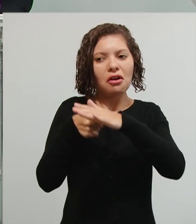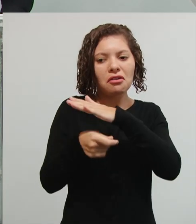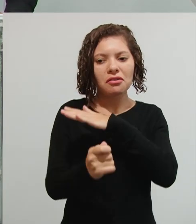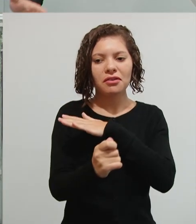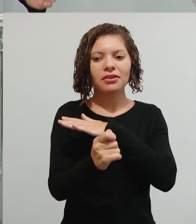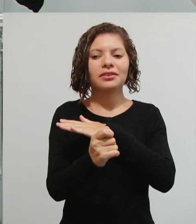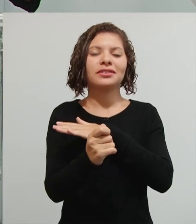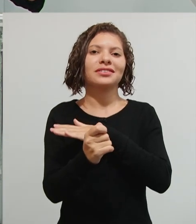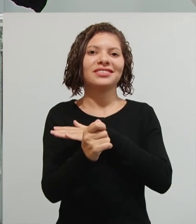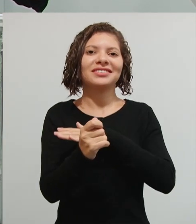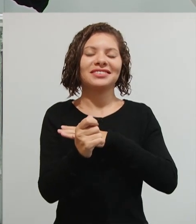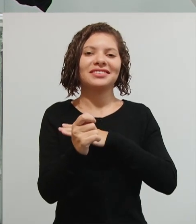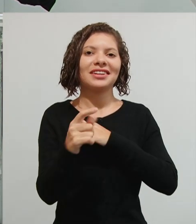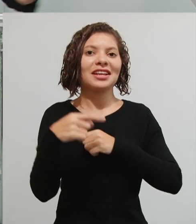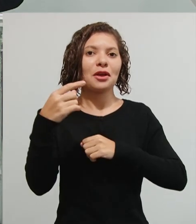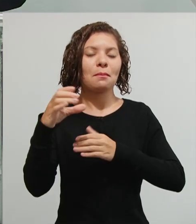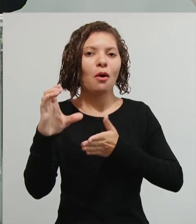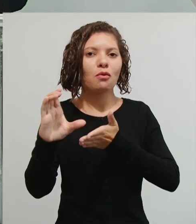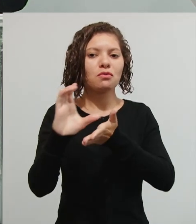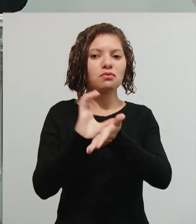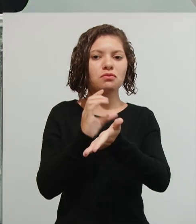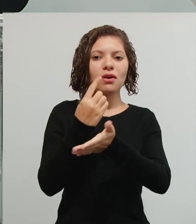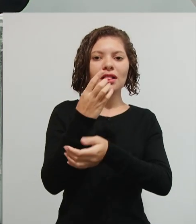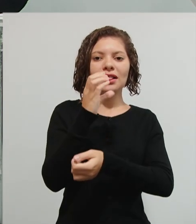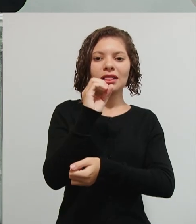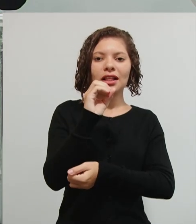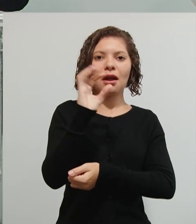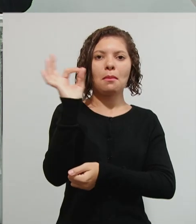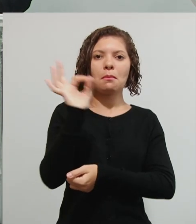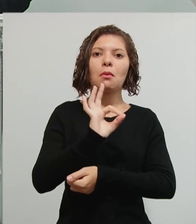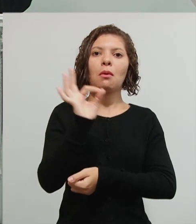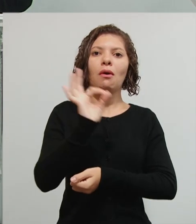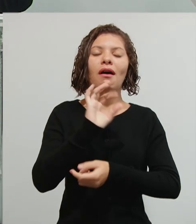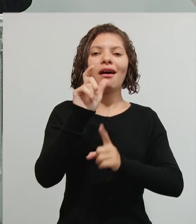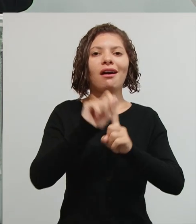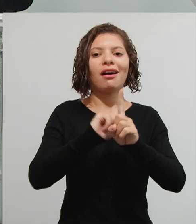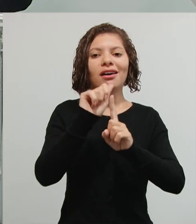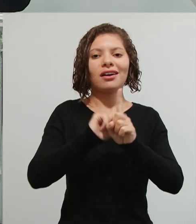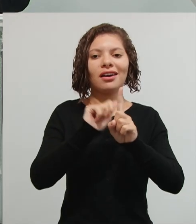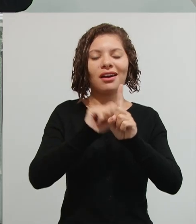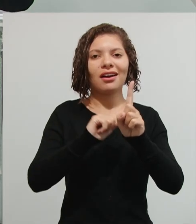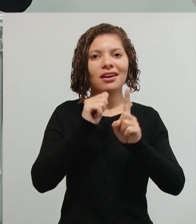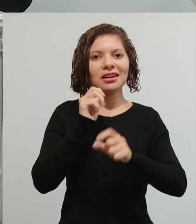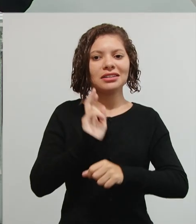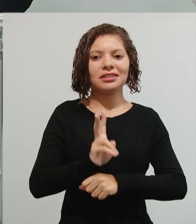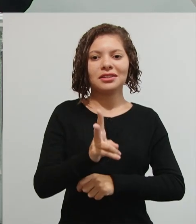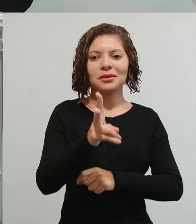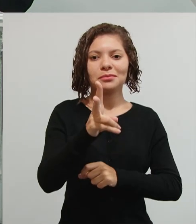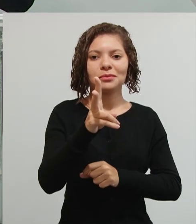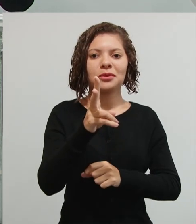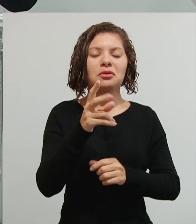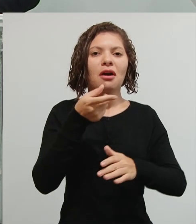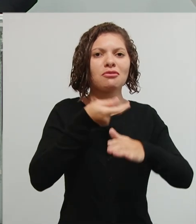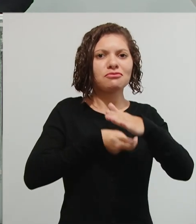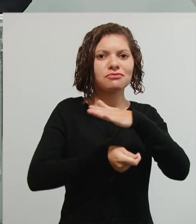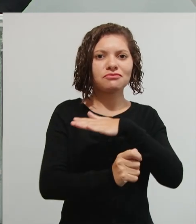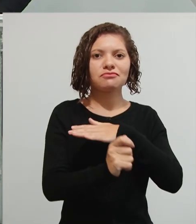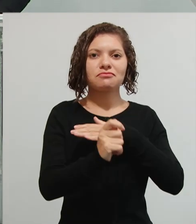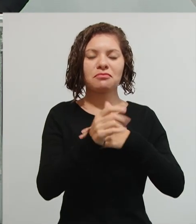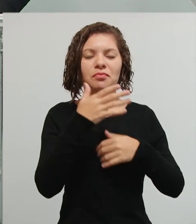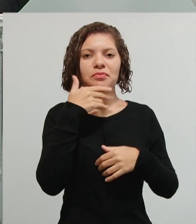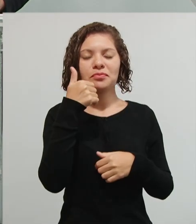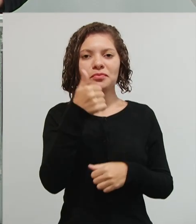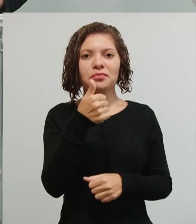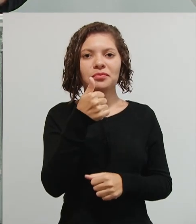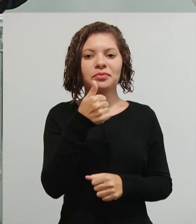ao mês e começar a fazer juros compostos valerem para você, e você começar a juntar uma carteira, um portfólio de investimentos.